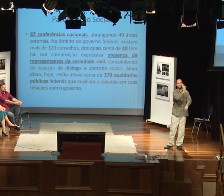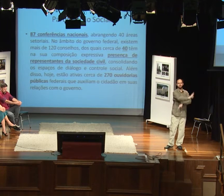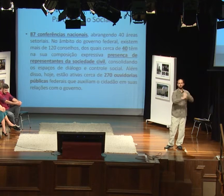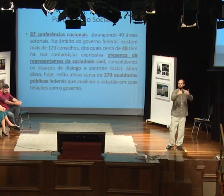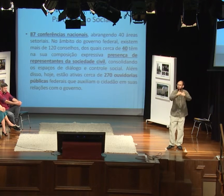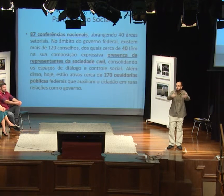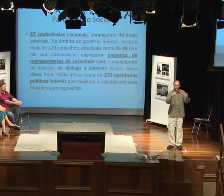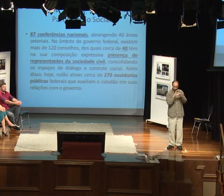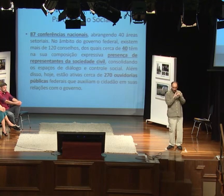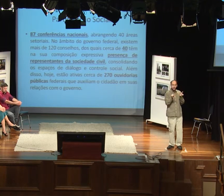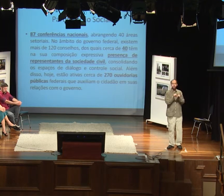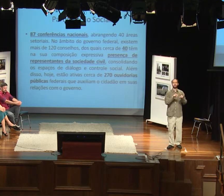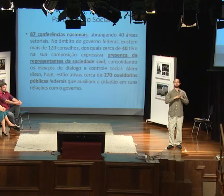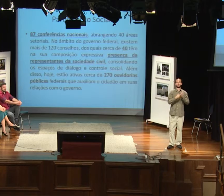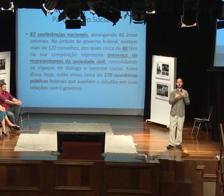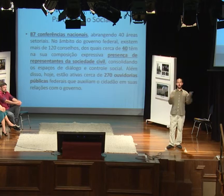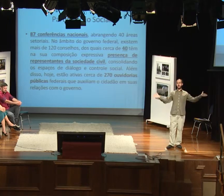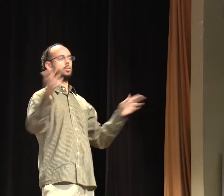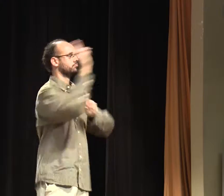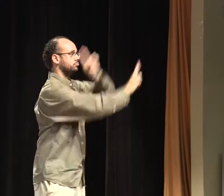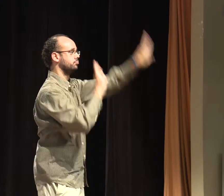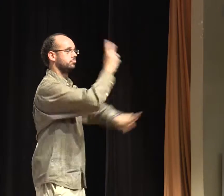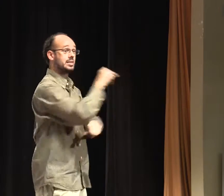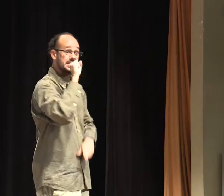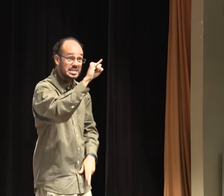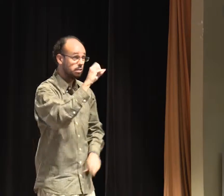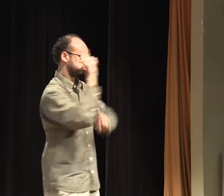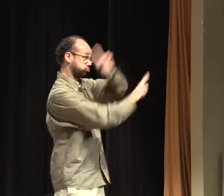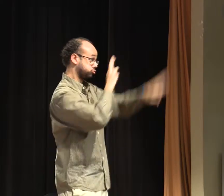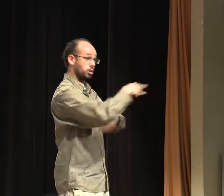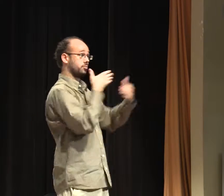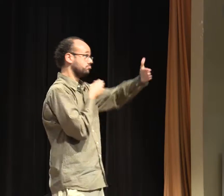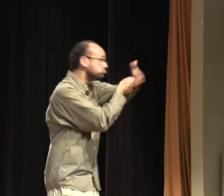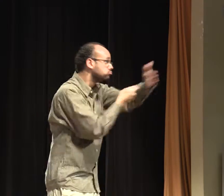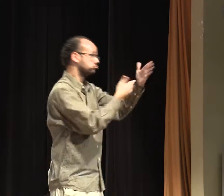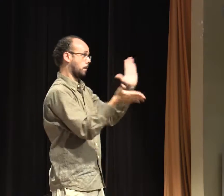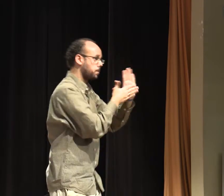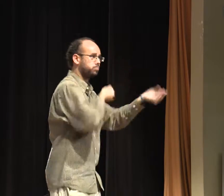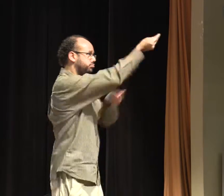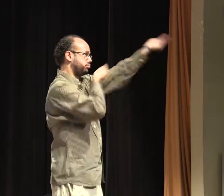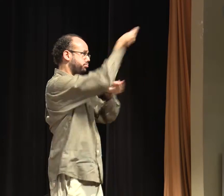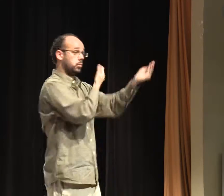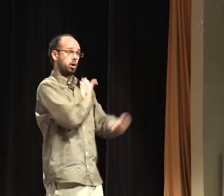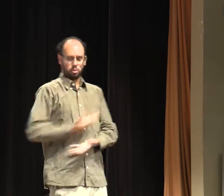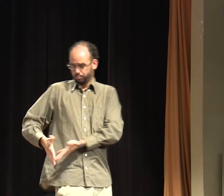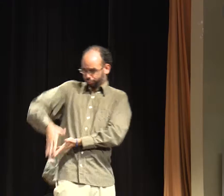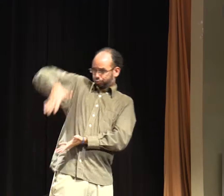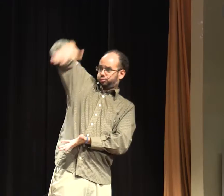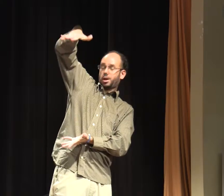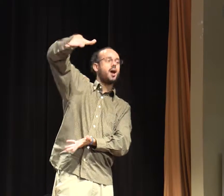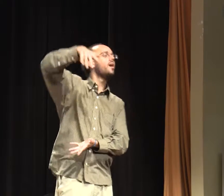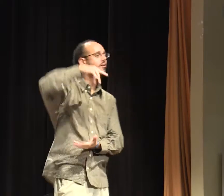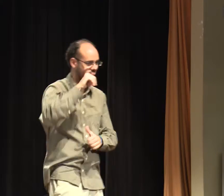Mas todos vocês também podem estar representando, podem estar inseridos. Os conselhos são abertos E lá é